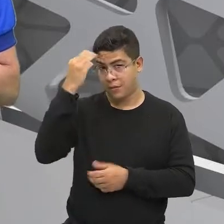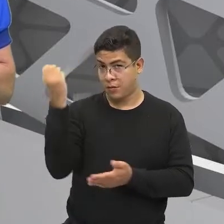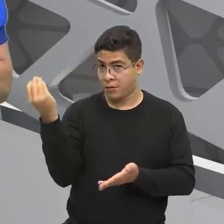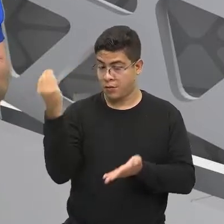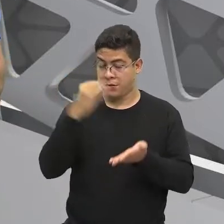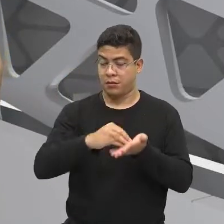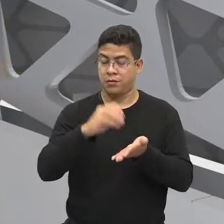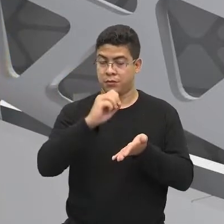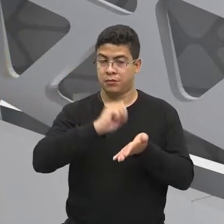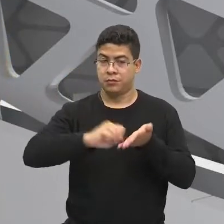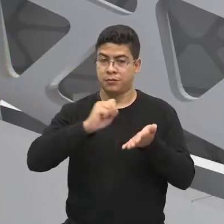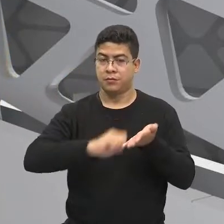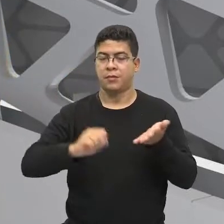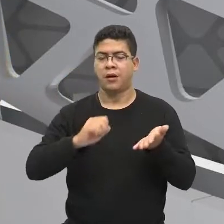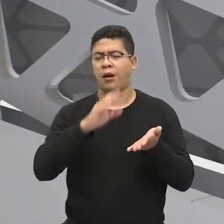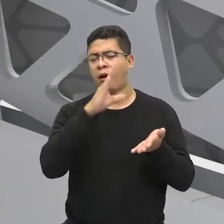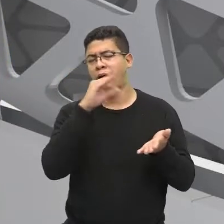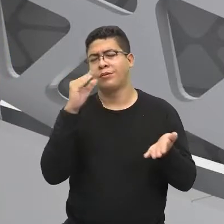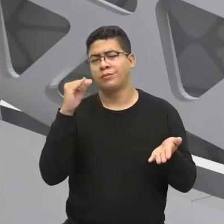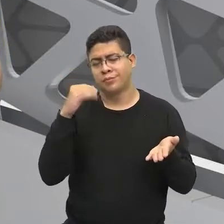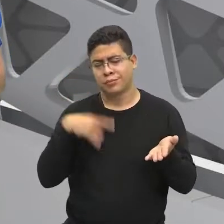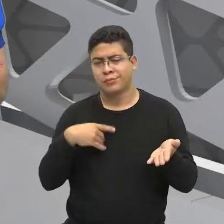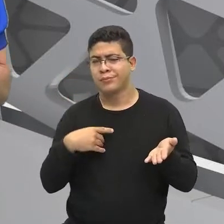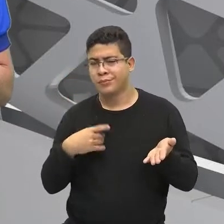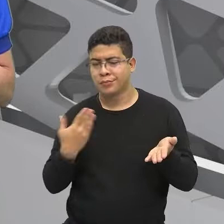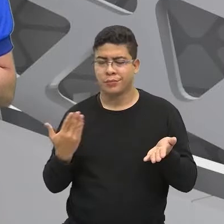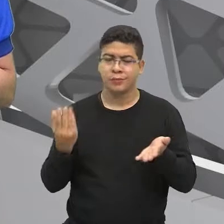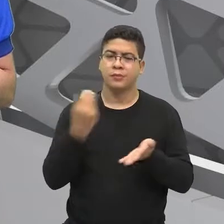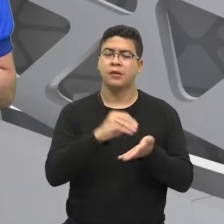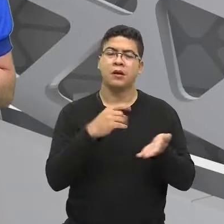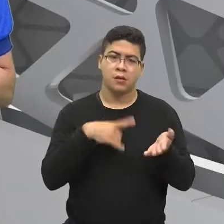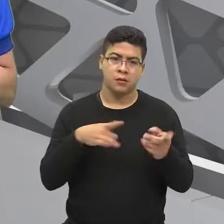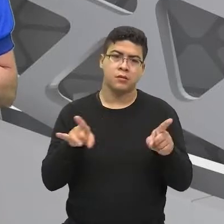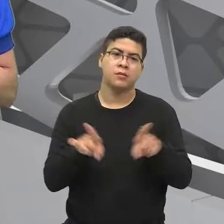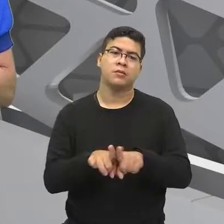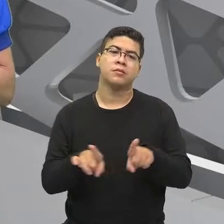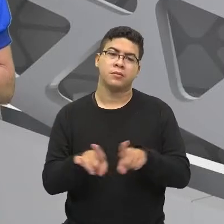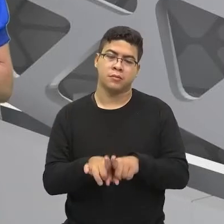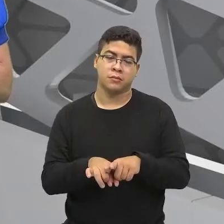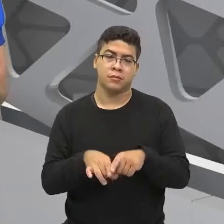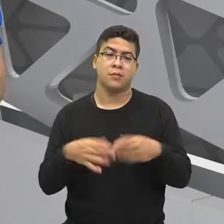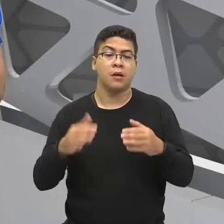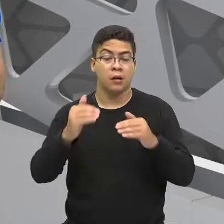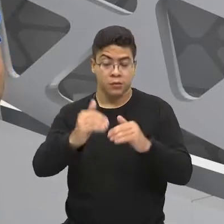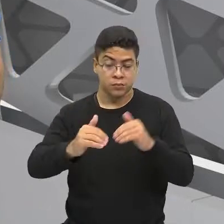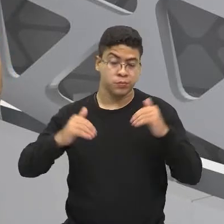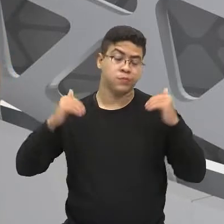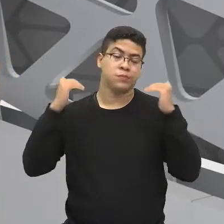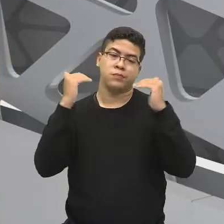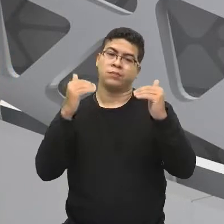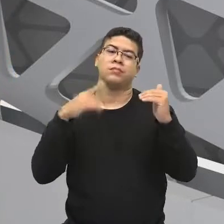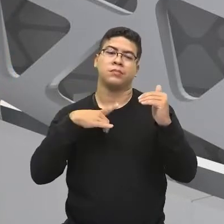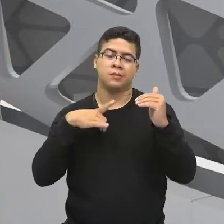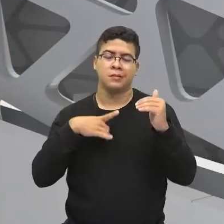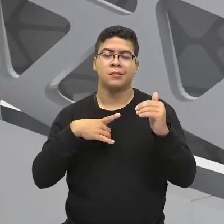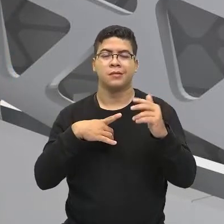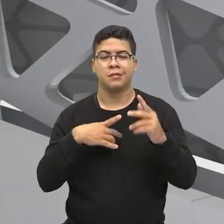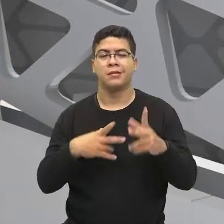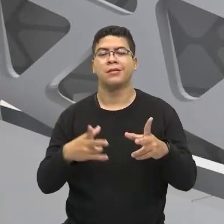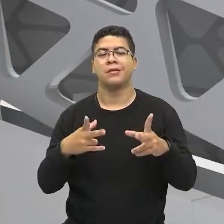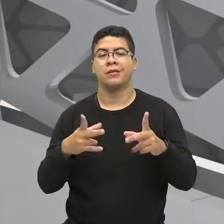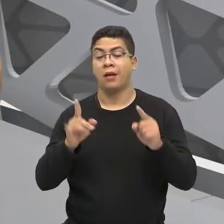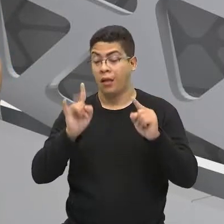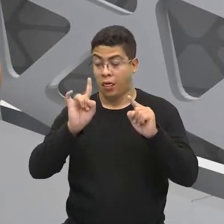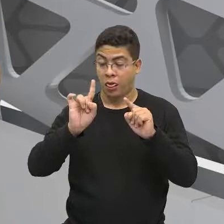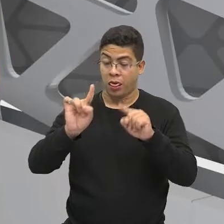de menino, registra cenas do cotidiano e, acima de tudo, aprende a lidar com a